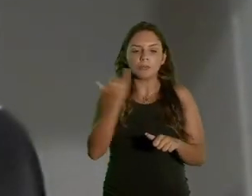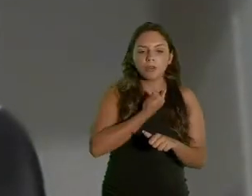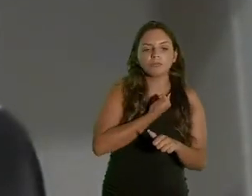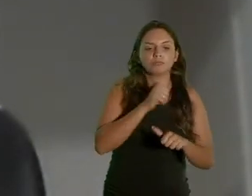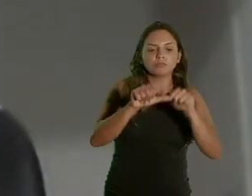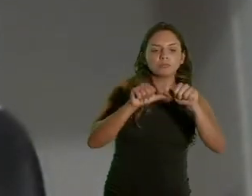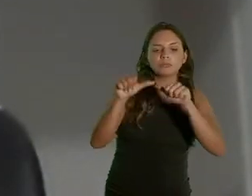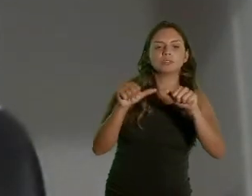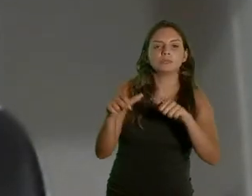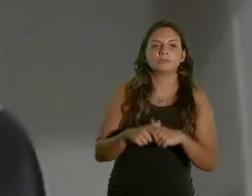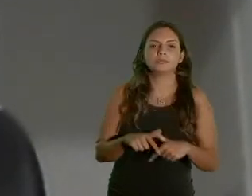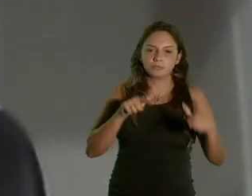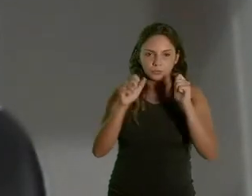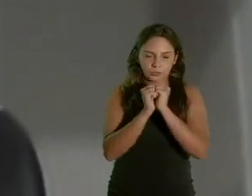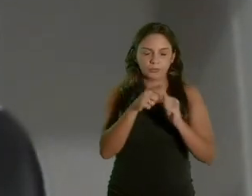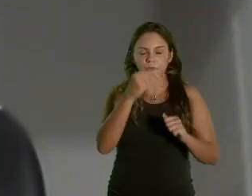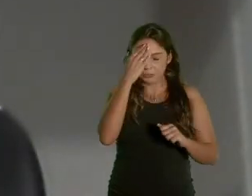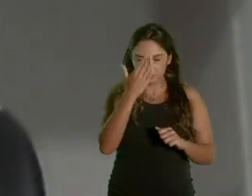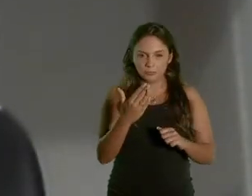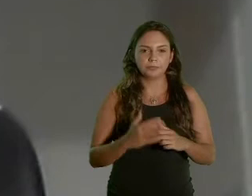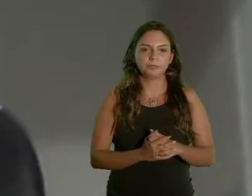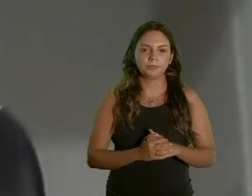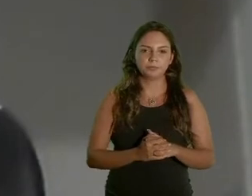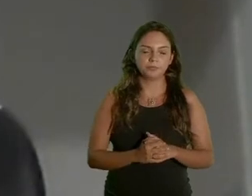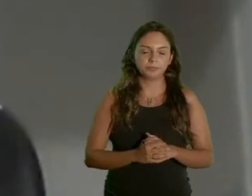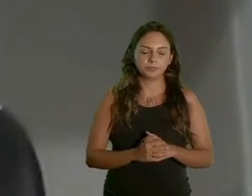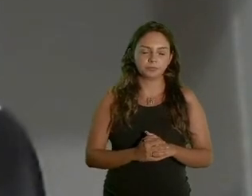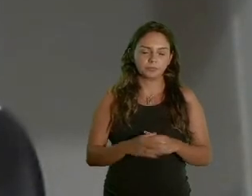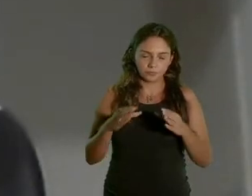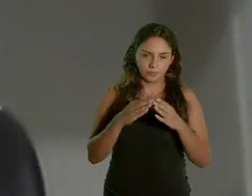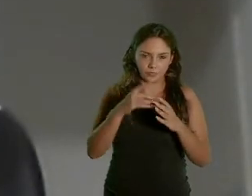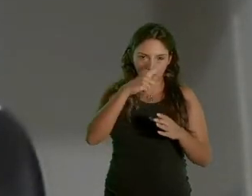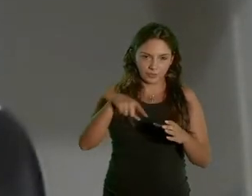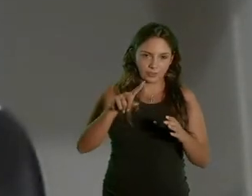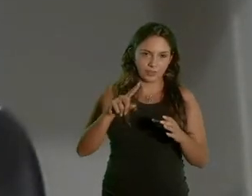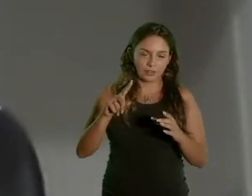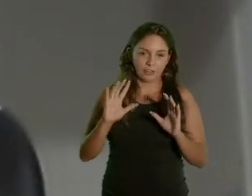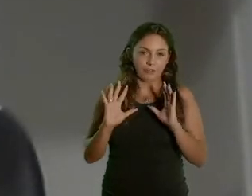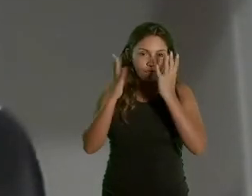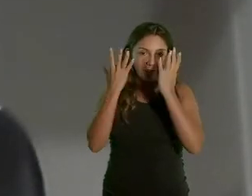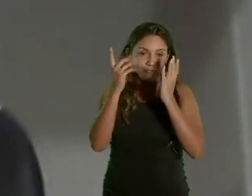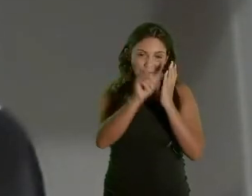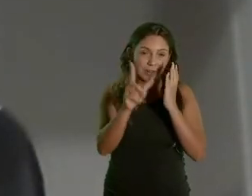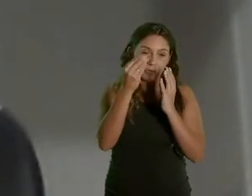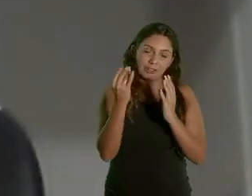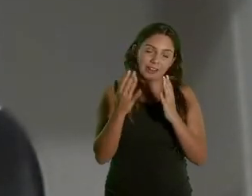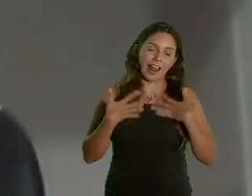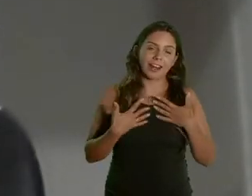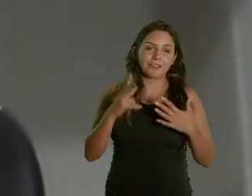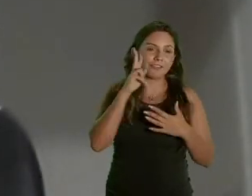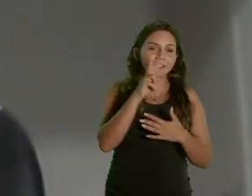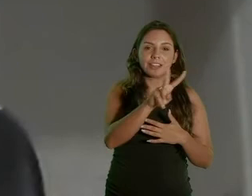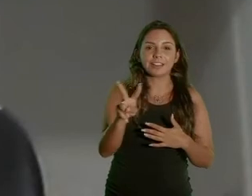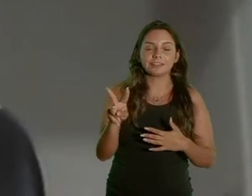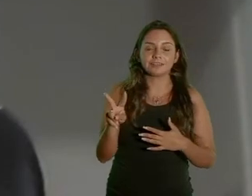Beatriz Albernaz, que trabalha com ele, eu agradeço muito a eles. Participar desses festivais é muito alegre para mim, por ver que,